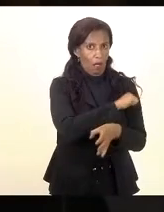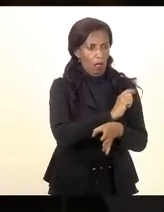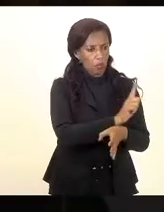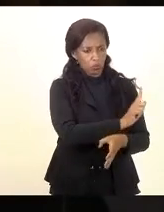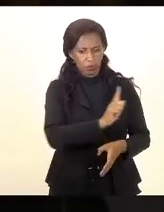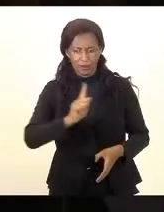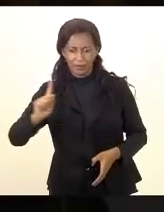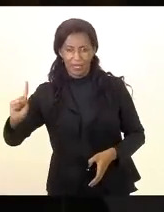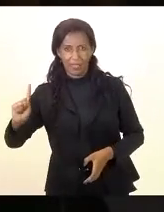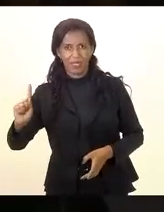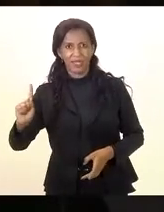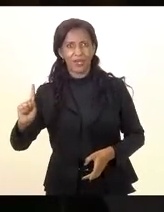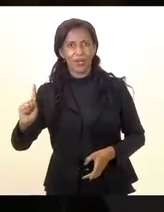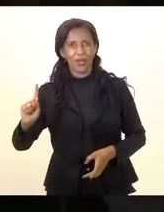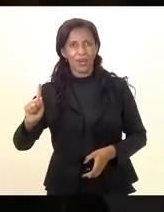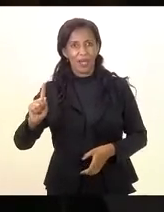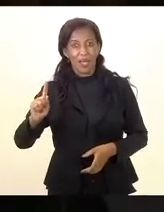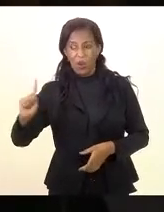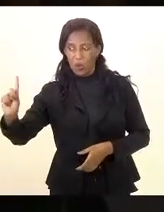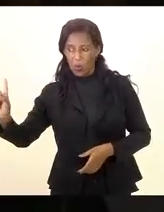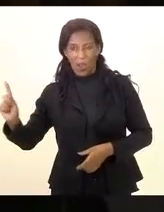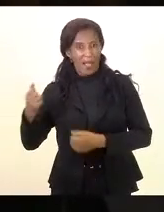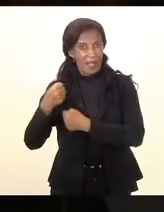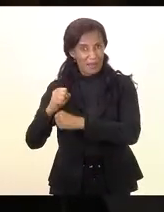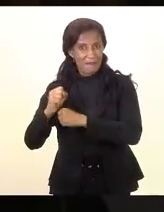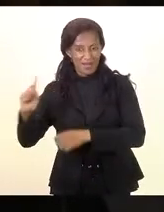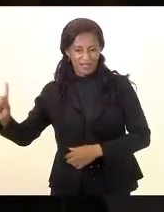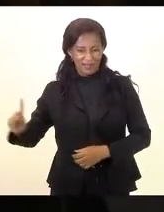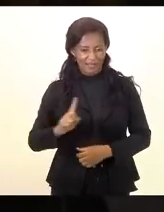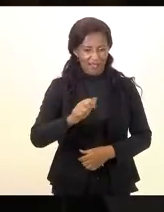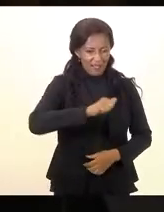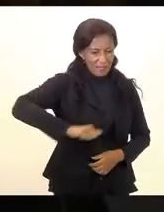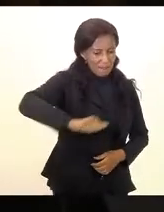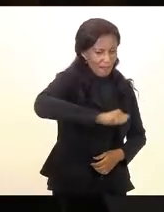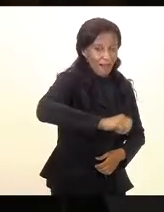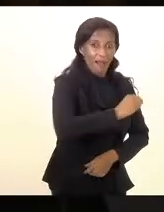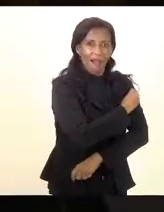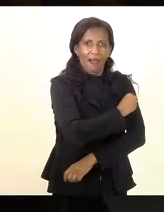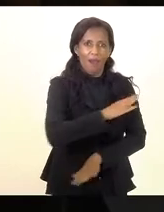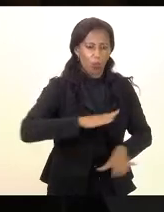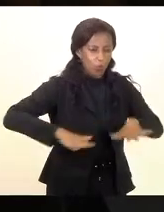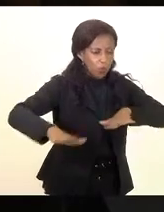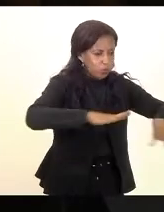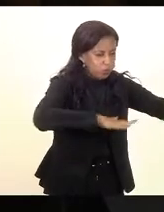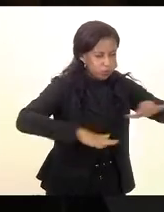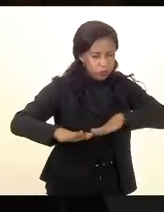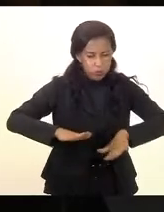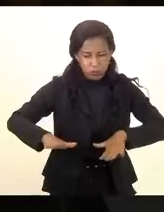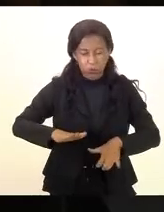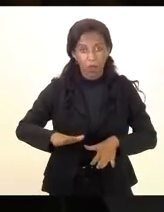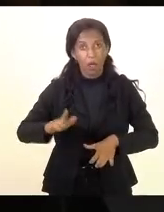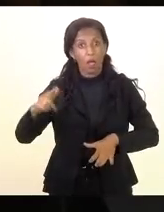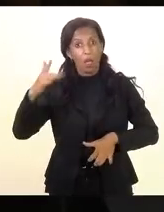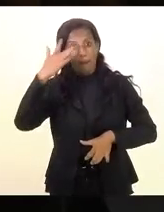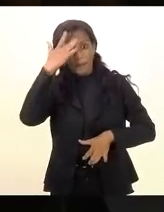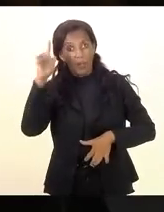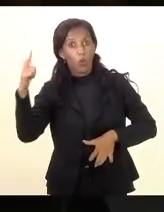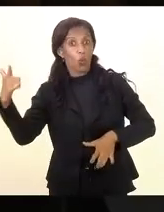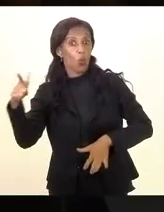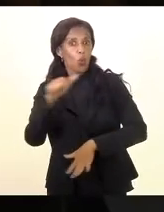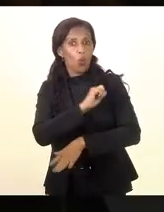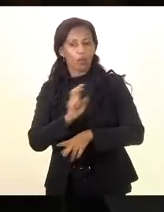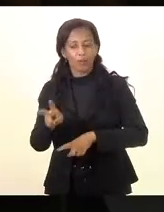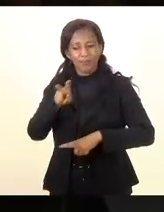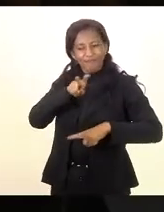pano com álcool na carteira para que o outro estudante que vai entrar no outro turno possa sentar numa carteira que não esteja contaminada